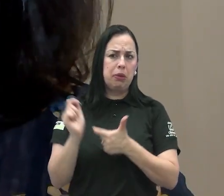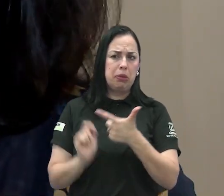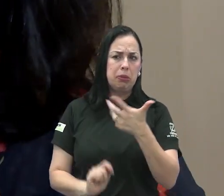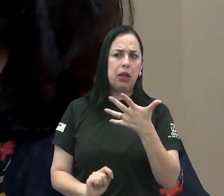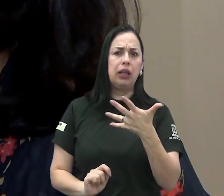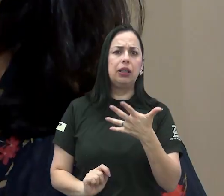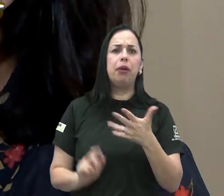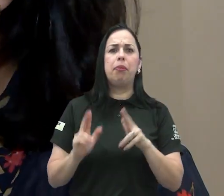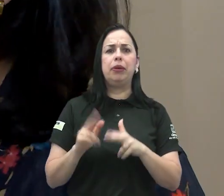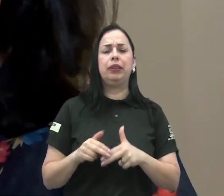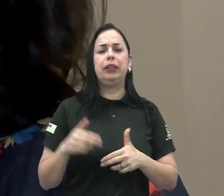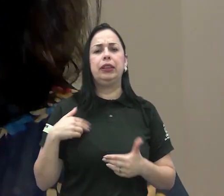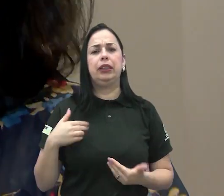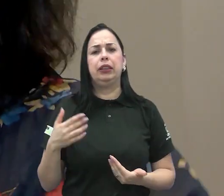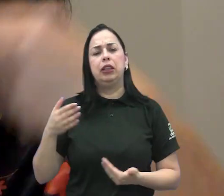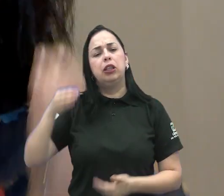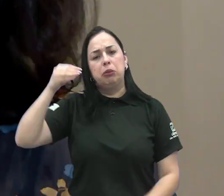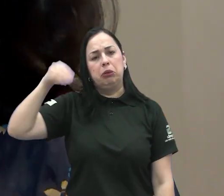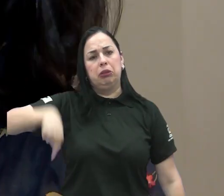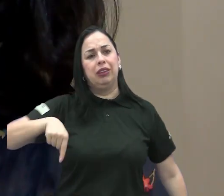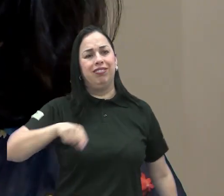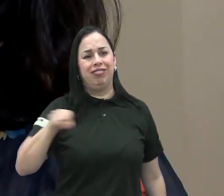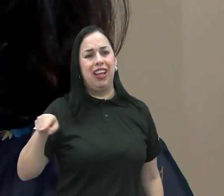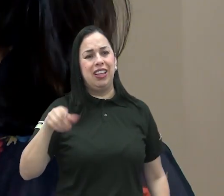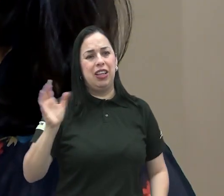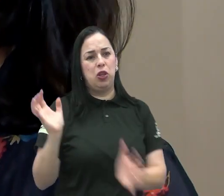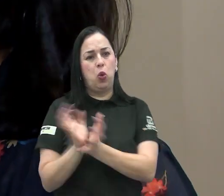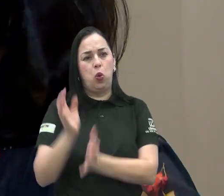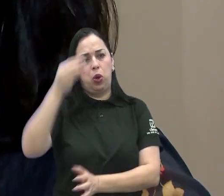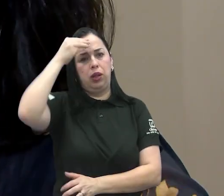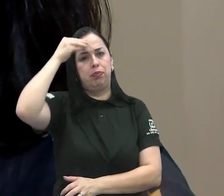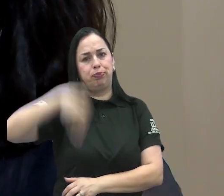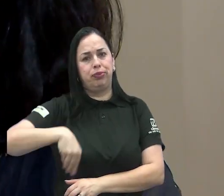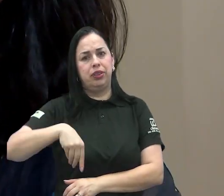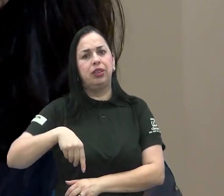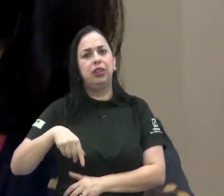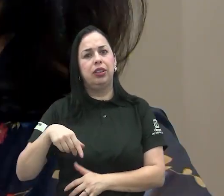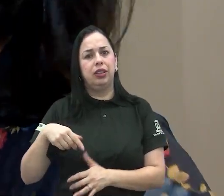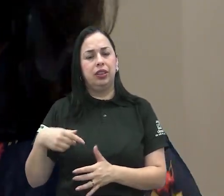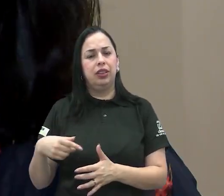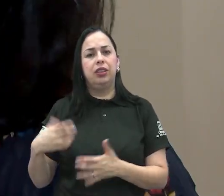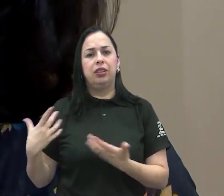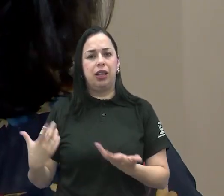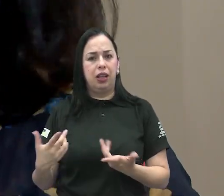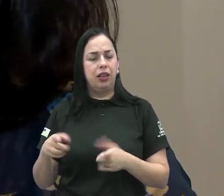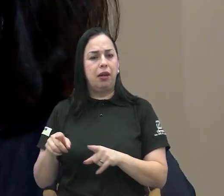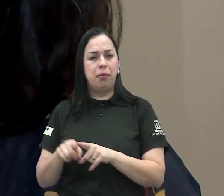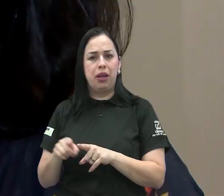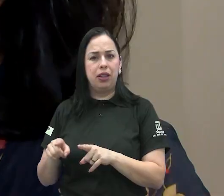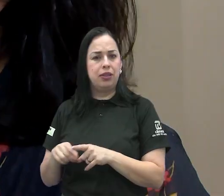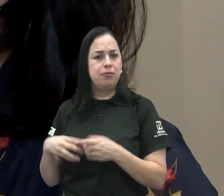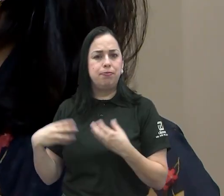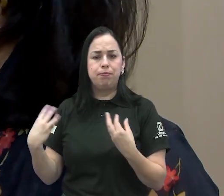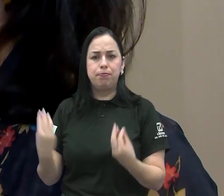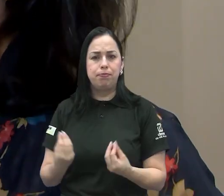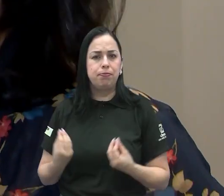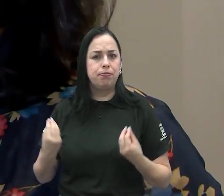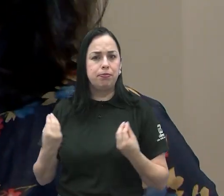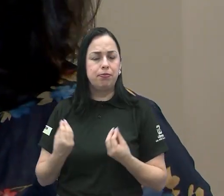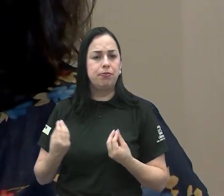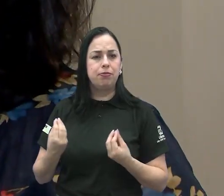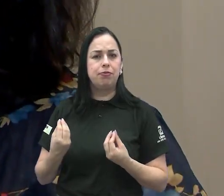tudo isso vai afastando, os professores vão desanimando, porque os professores também fazem uma campanha contra a